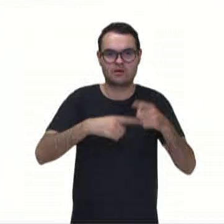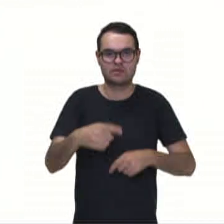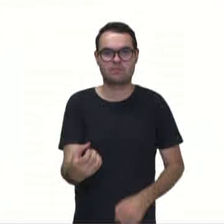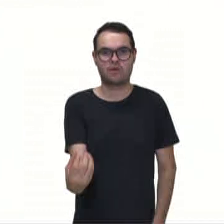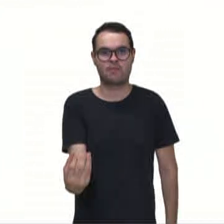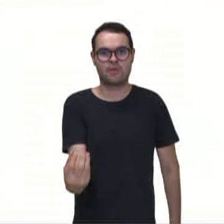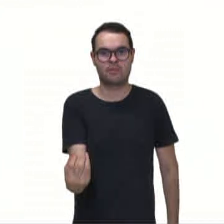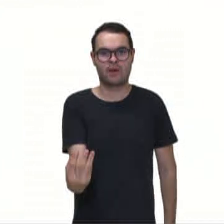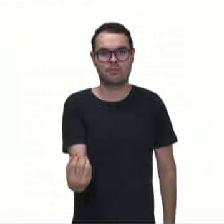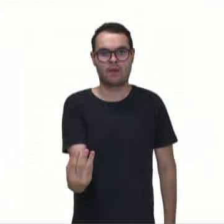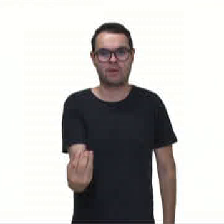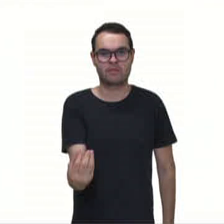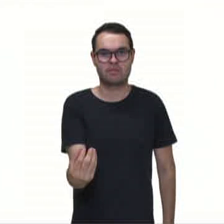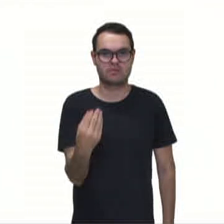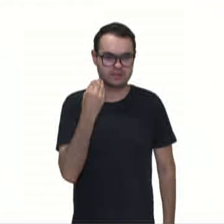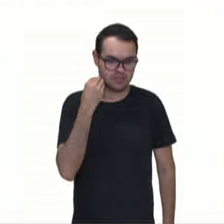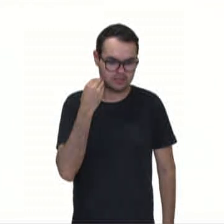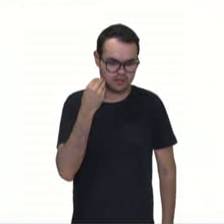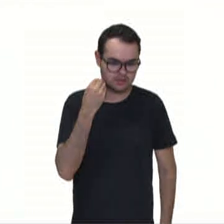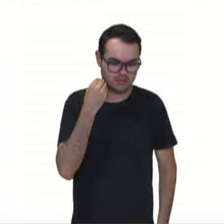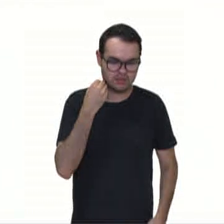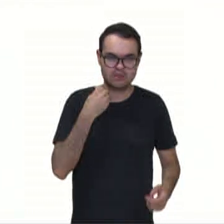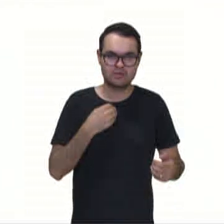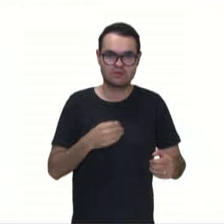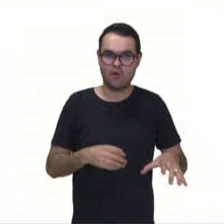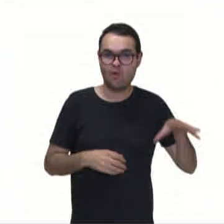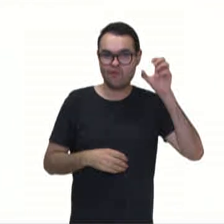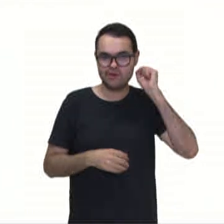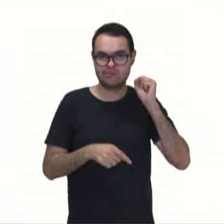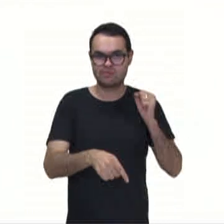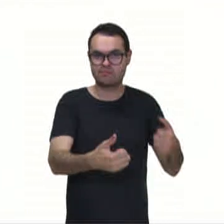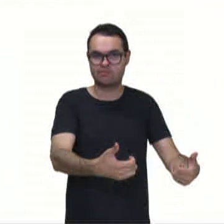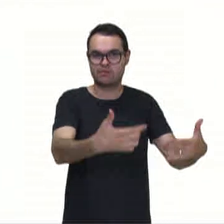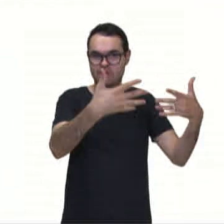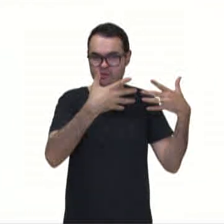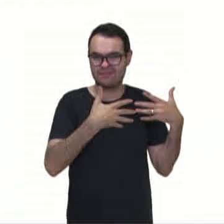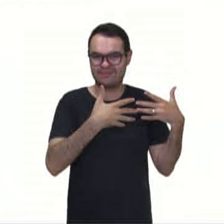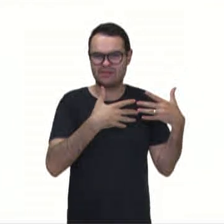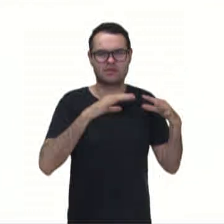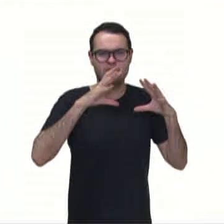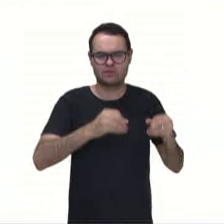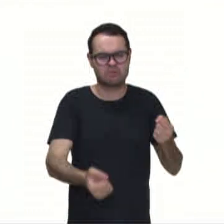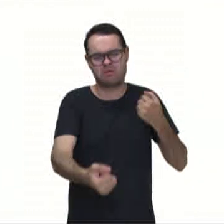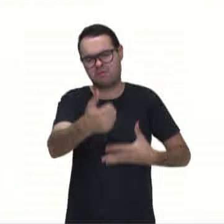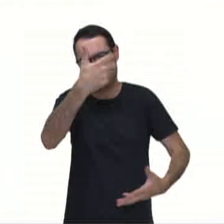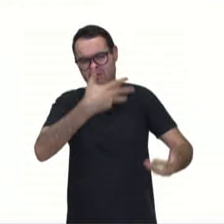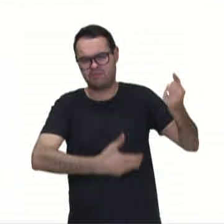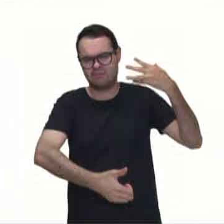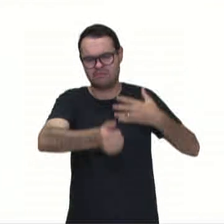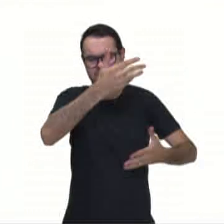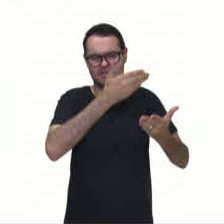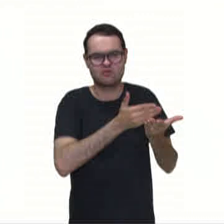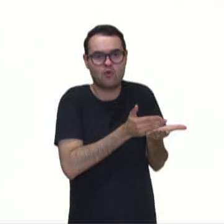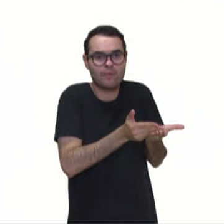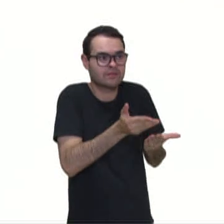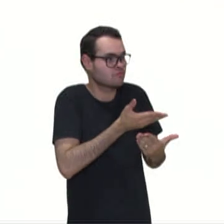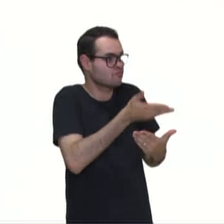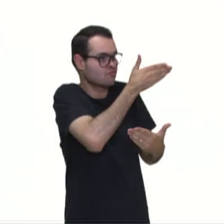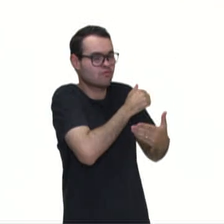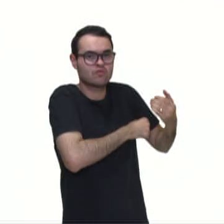piscando. Tentei ouvir as mensagens. A secretária disparou todas as mensagens desde o início do